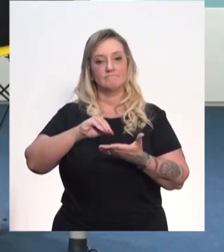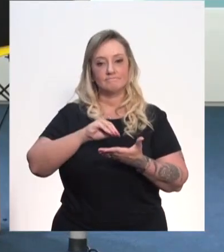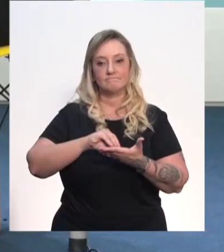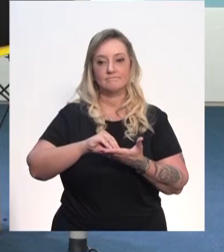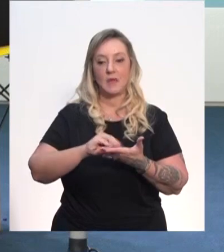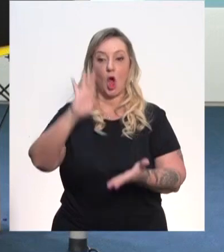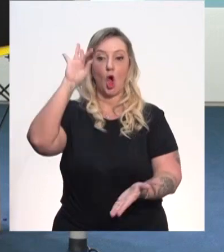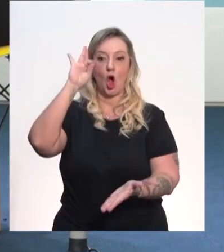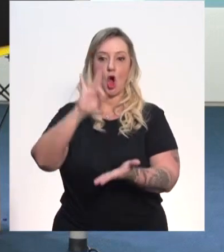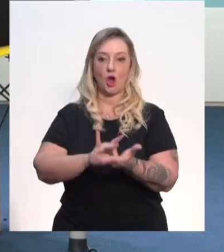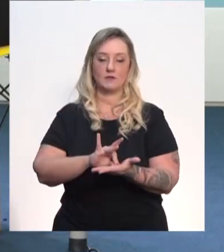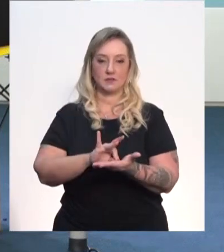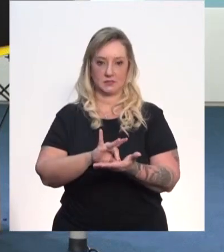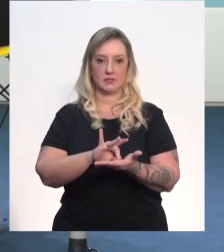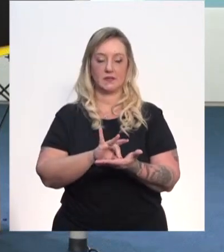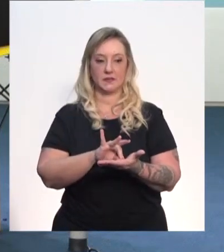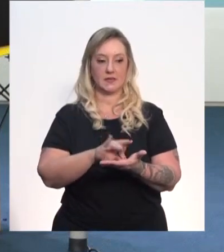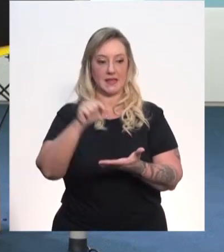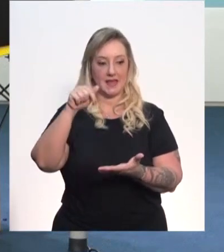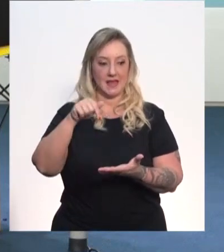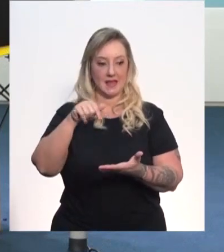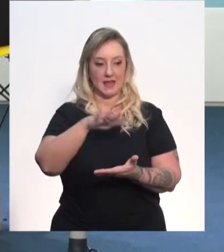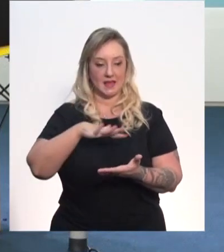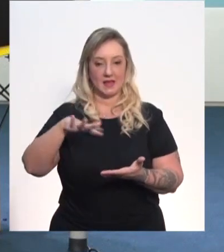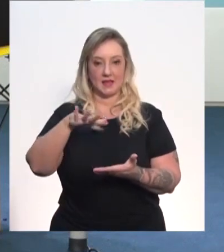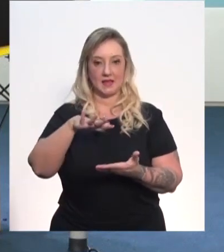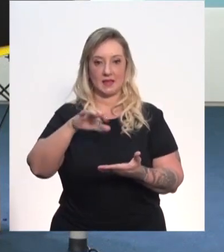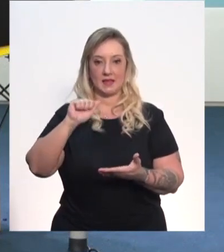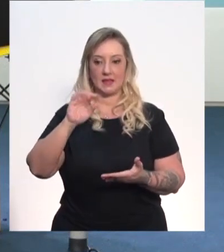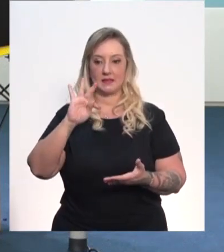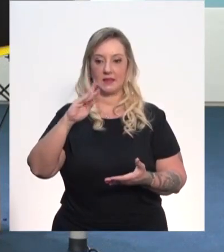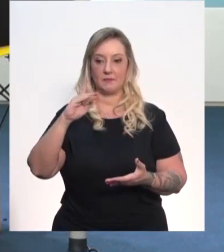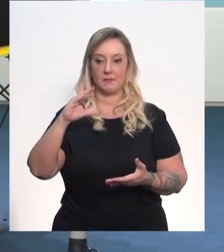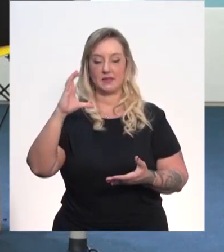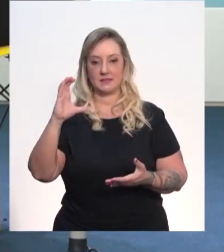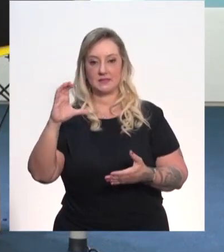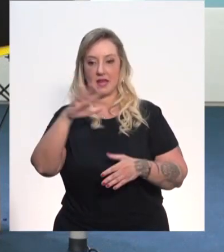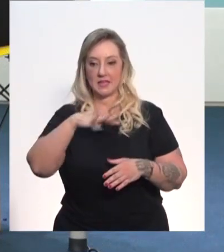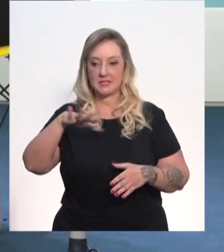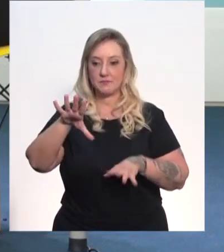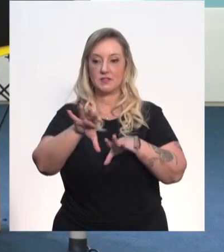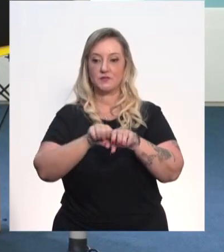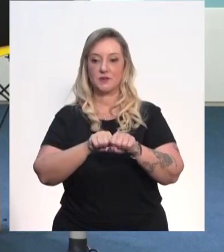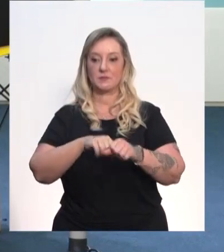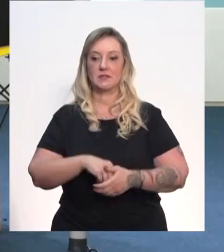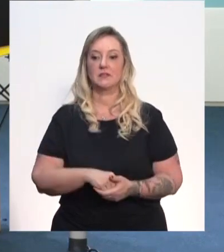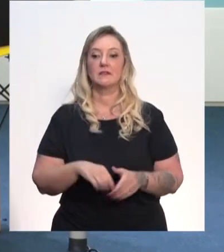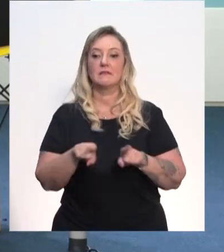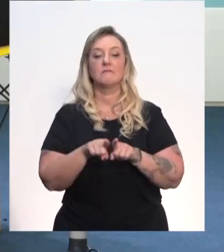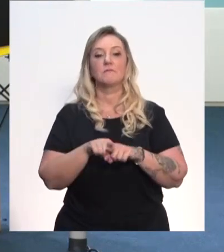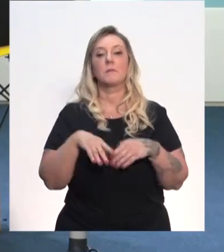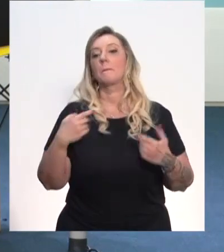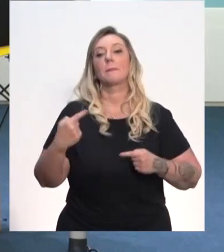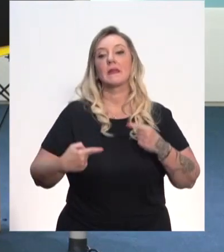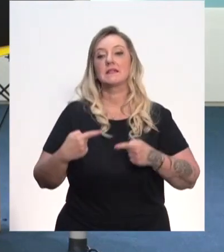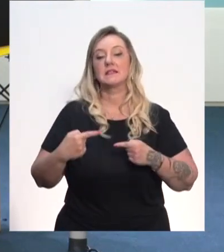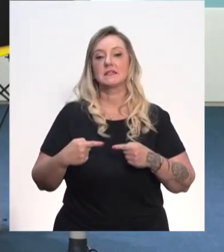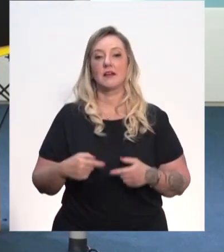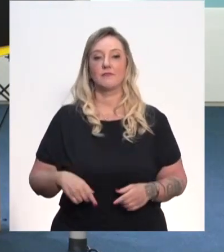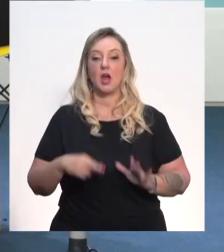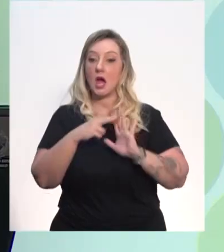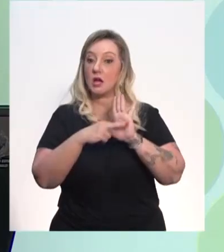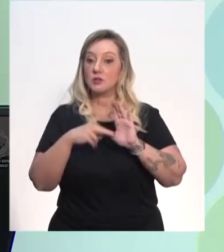esse espaço realmente seja usado de forma efetiva. E a SEDUC esse ano, né, inclusive